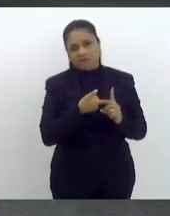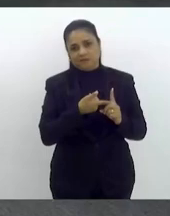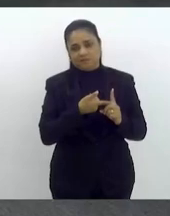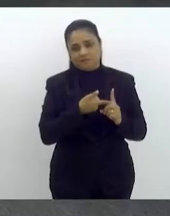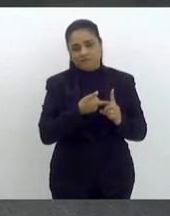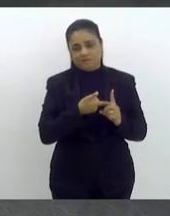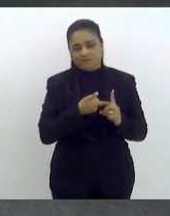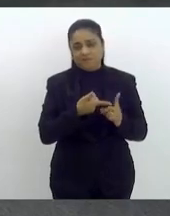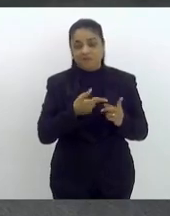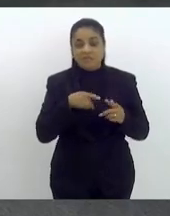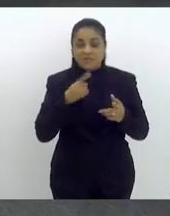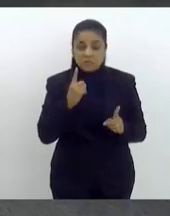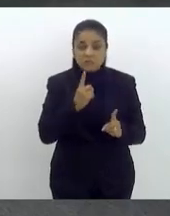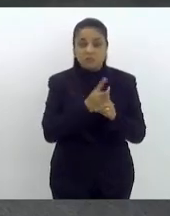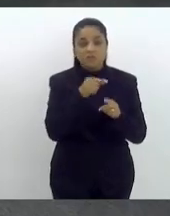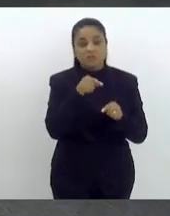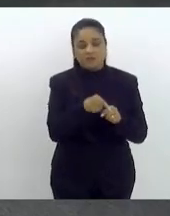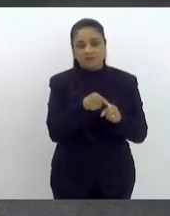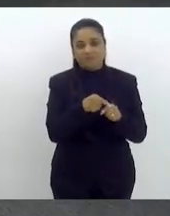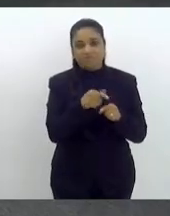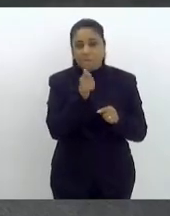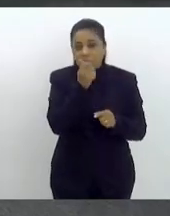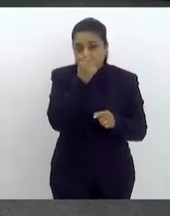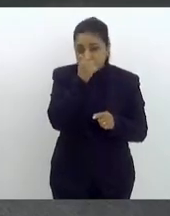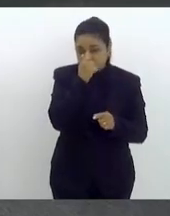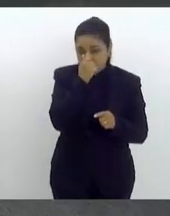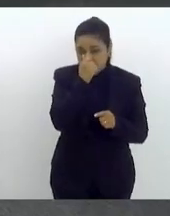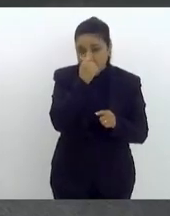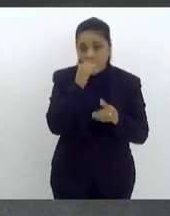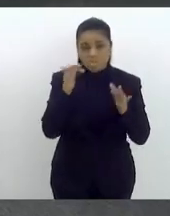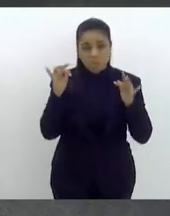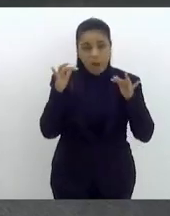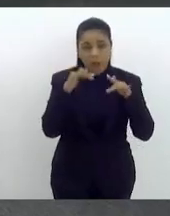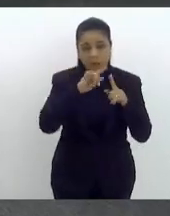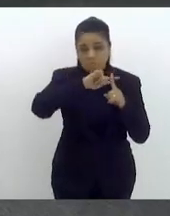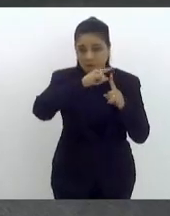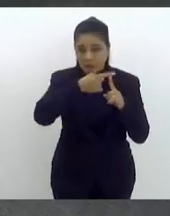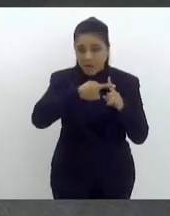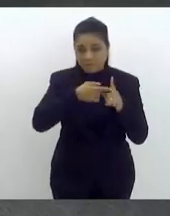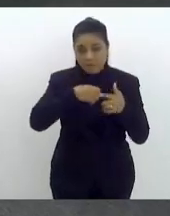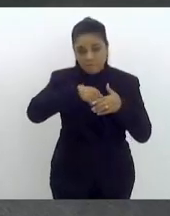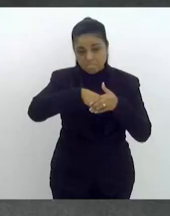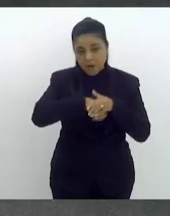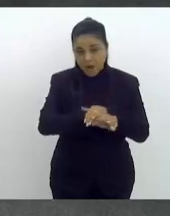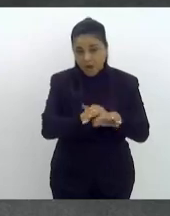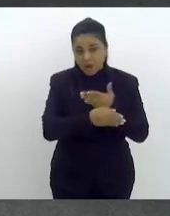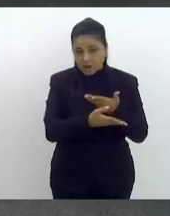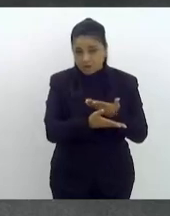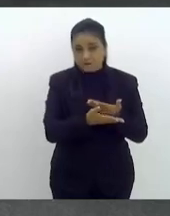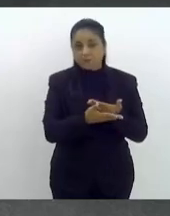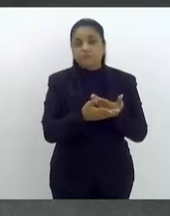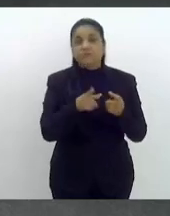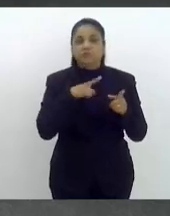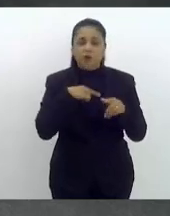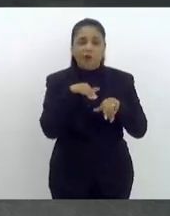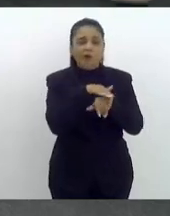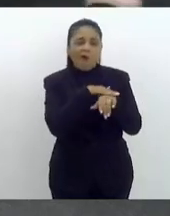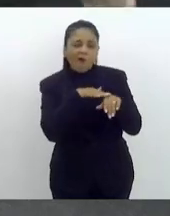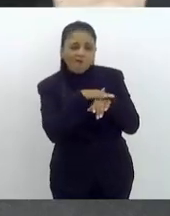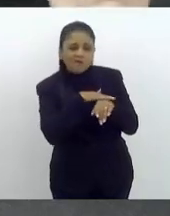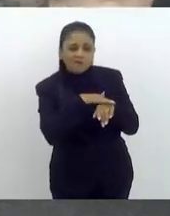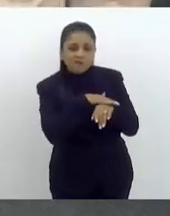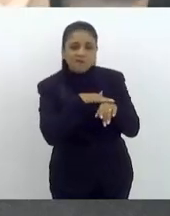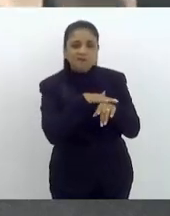encontramos lá uma situação de superlotação tínhamos é conversado com mulheres que